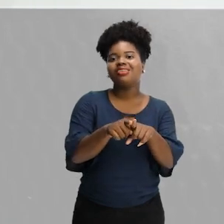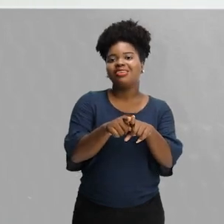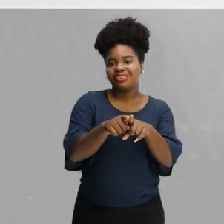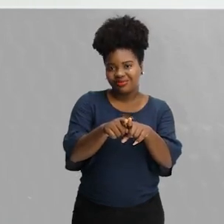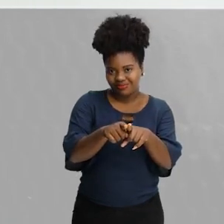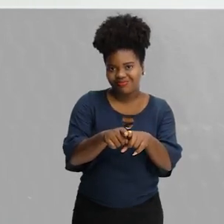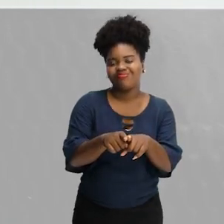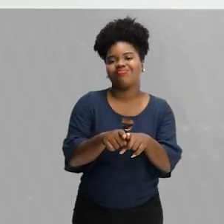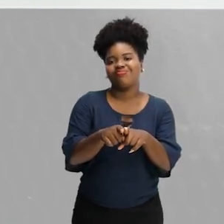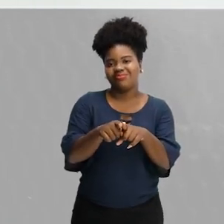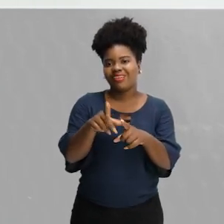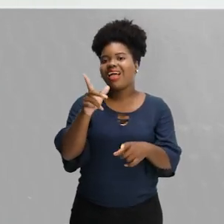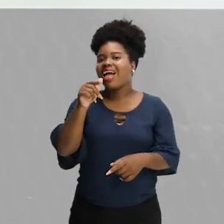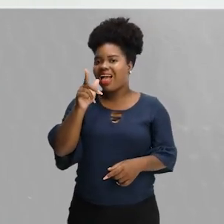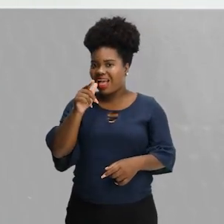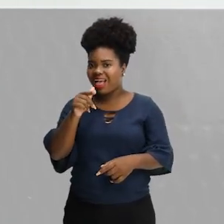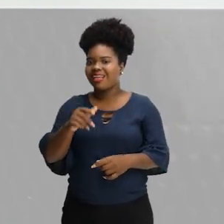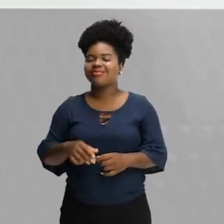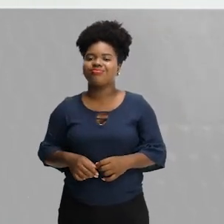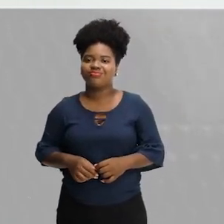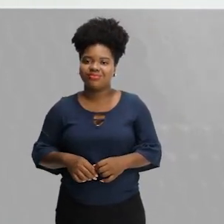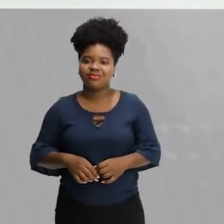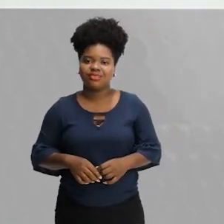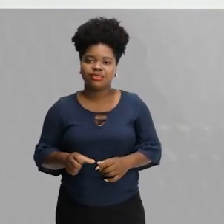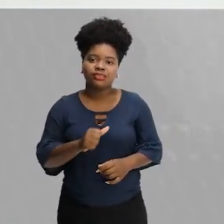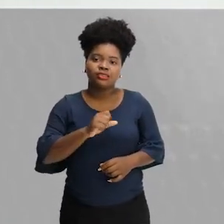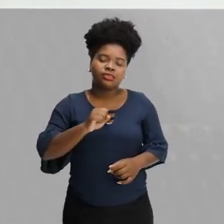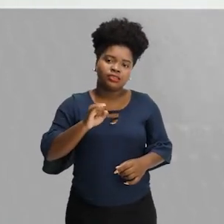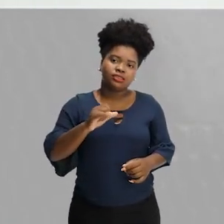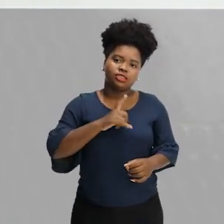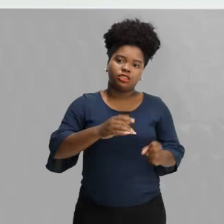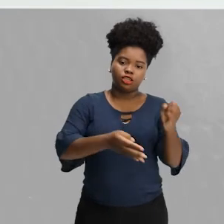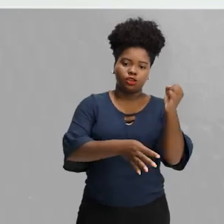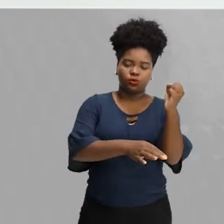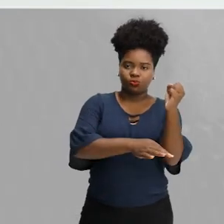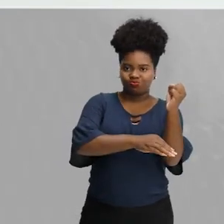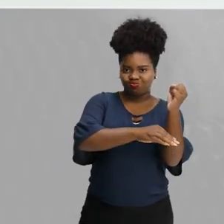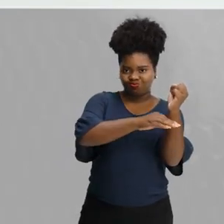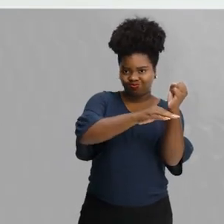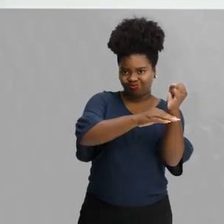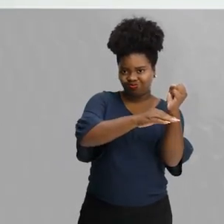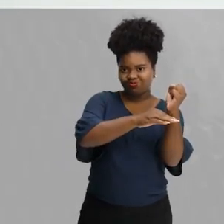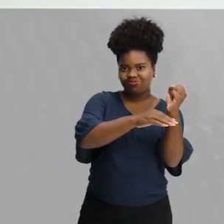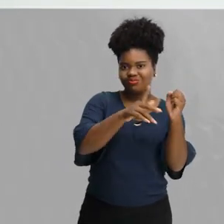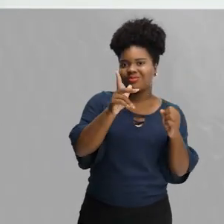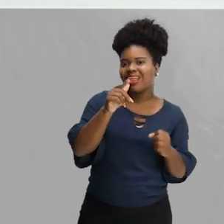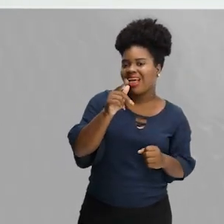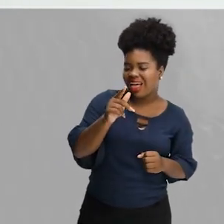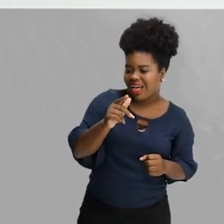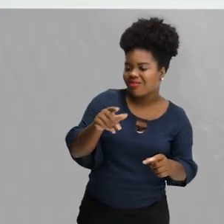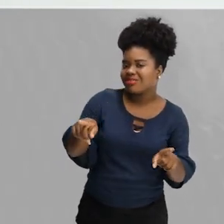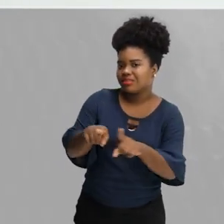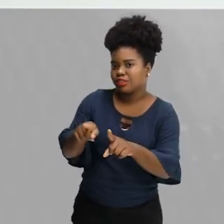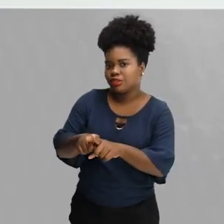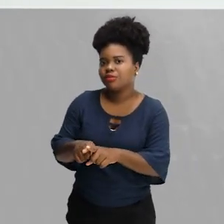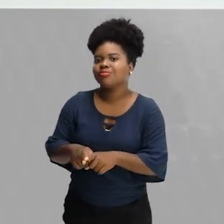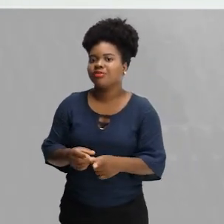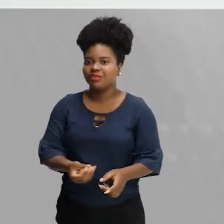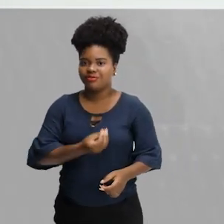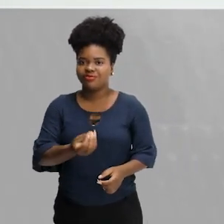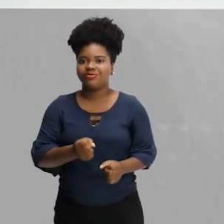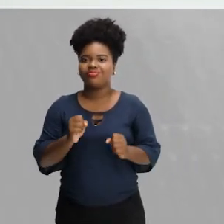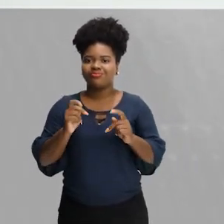alta quantidade de água. Se eu tenho alta temperatura e tenho umidade, condições ideais para vida, para